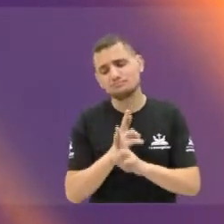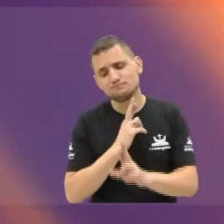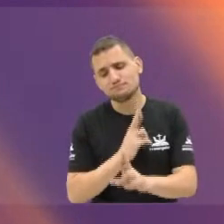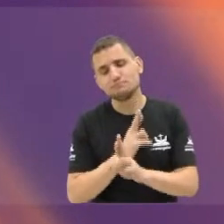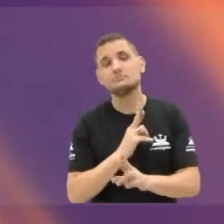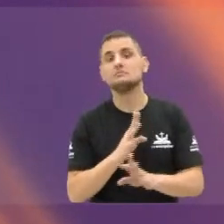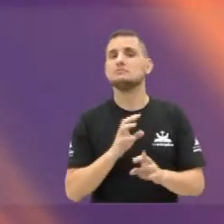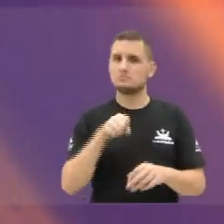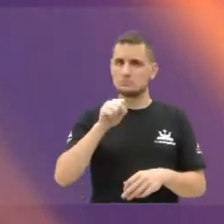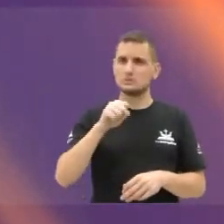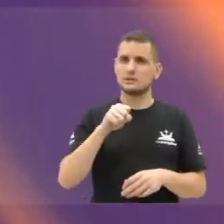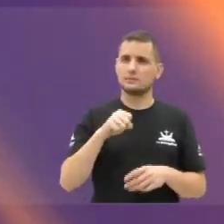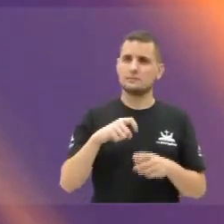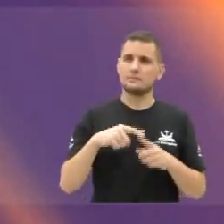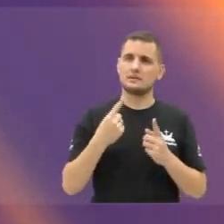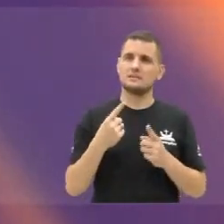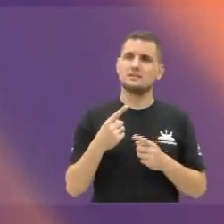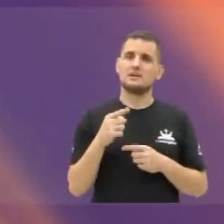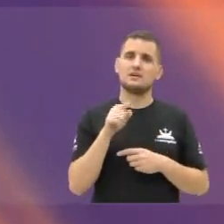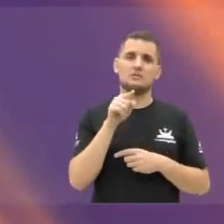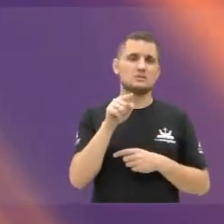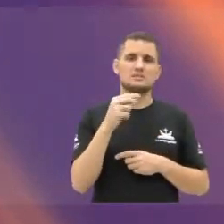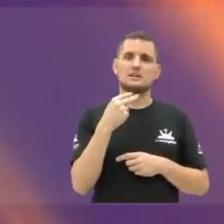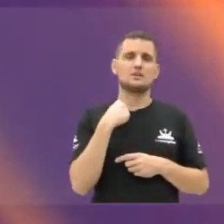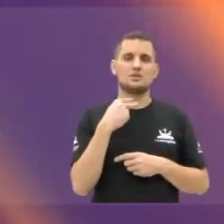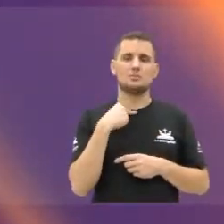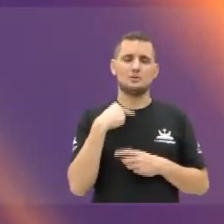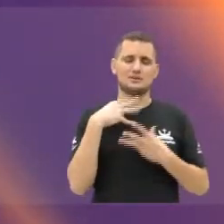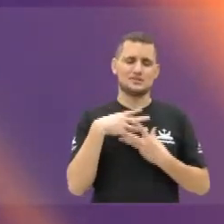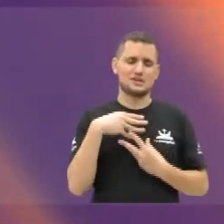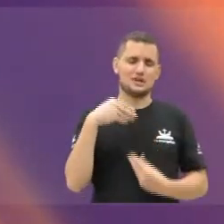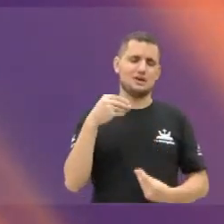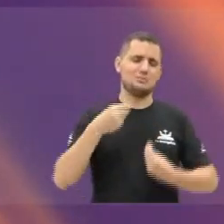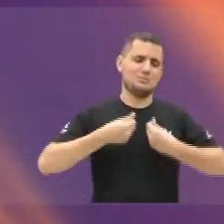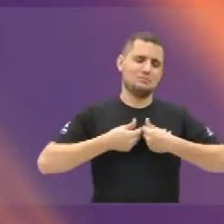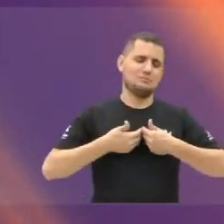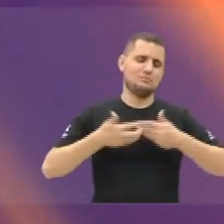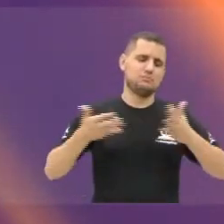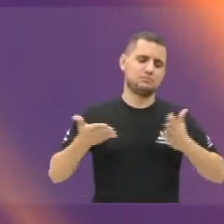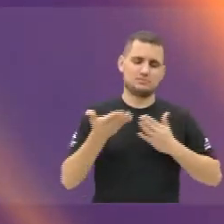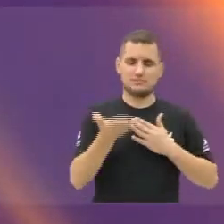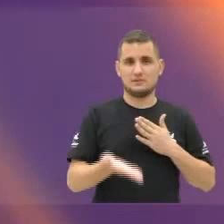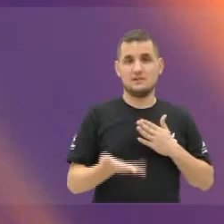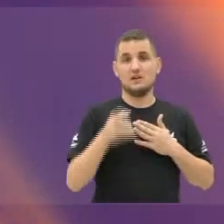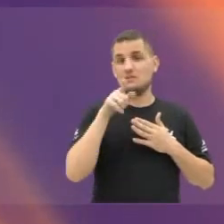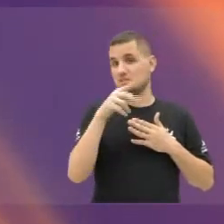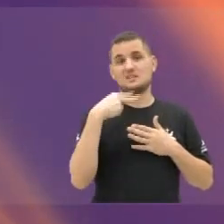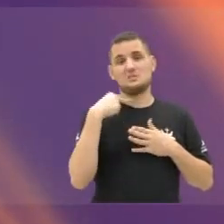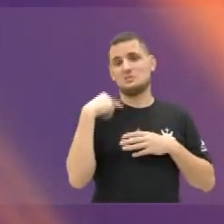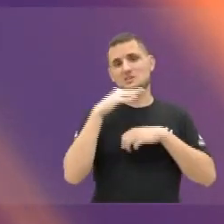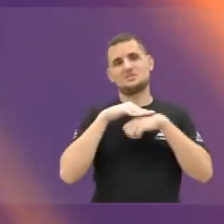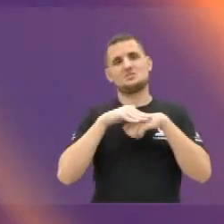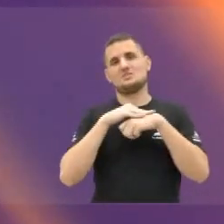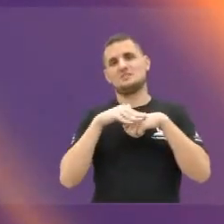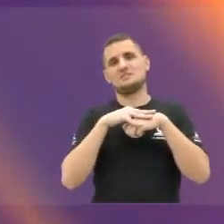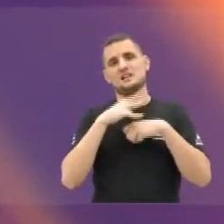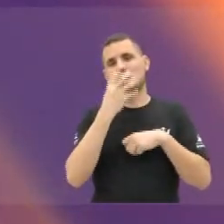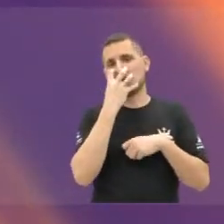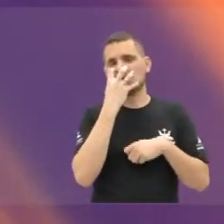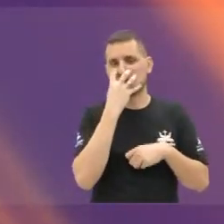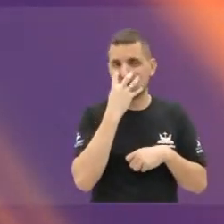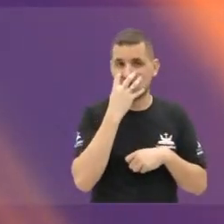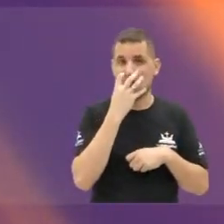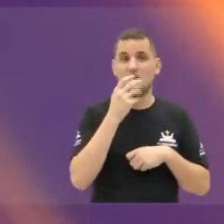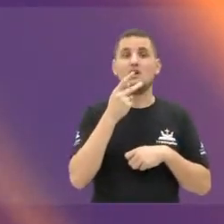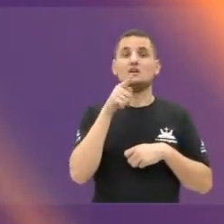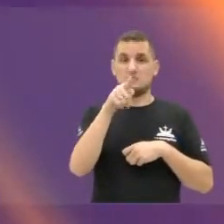Sim, mas você não pode abrir sua alma para eles. Você não pode conversar com eles. Você fala e